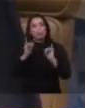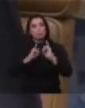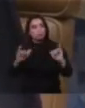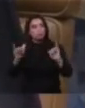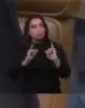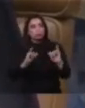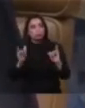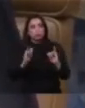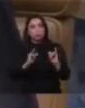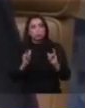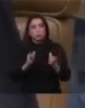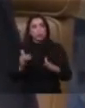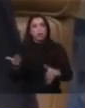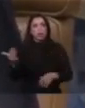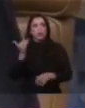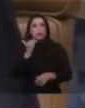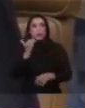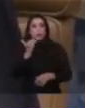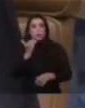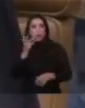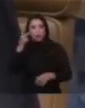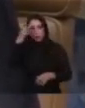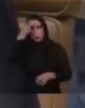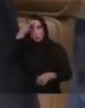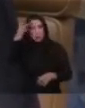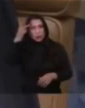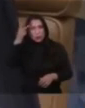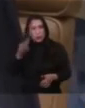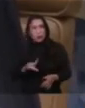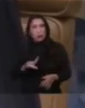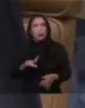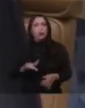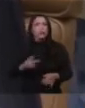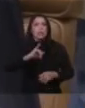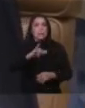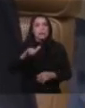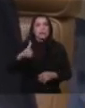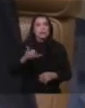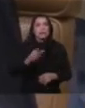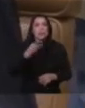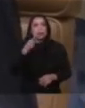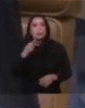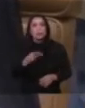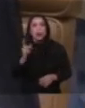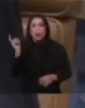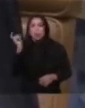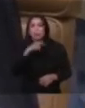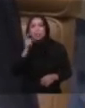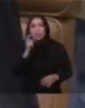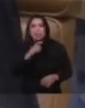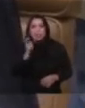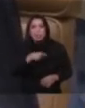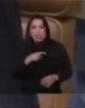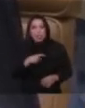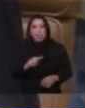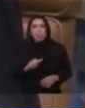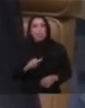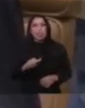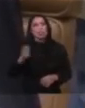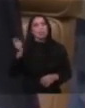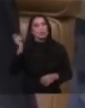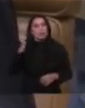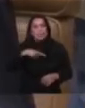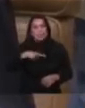pessoas, de milícias digitais que cultivam a mentira, precisam da mentira, se alimentam da